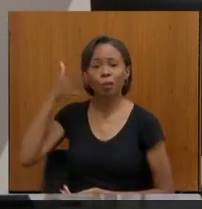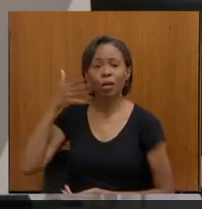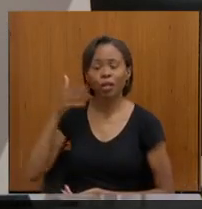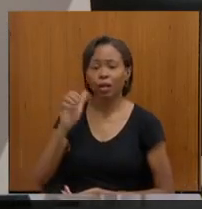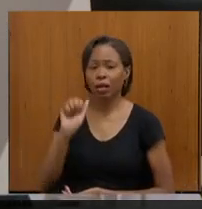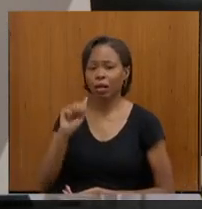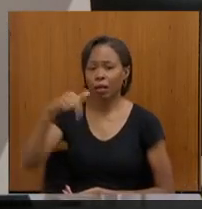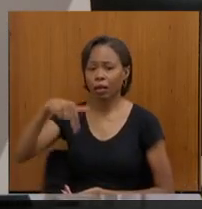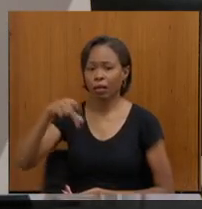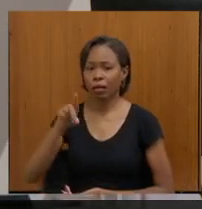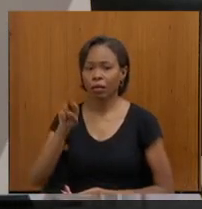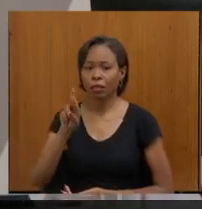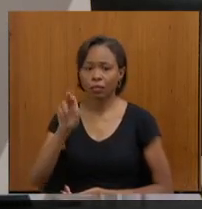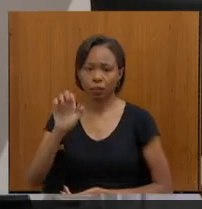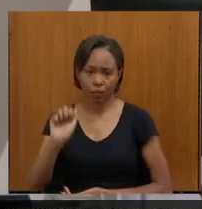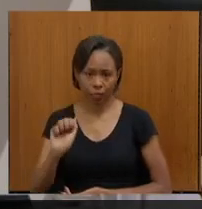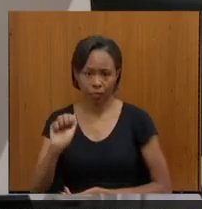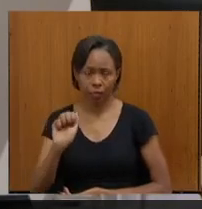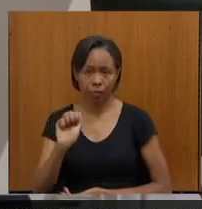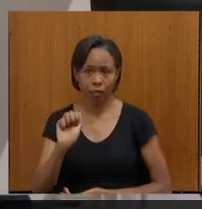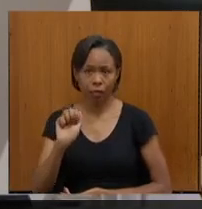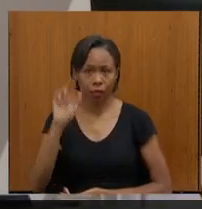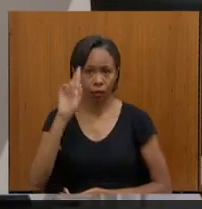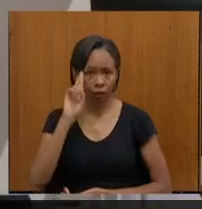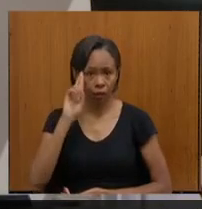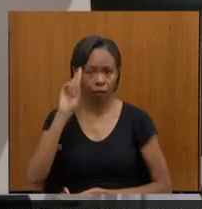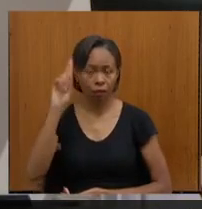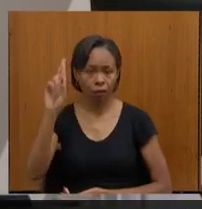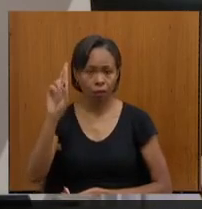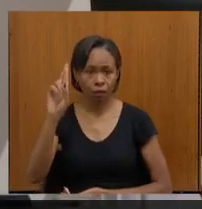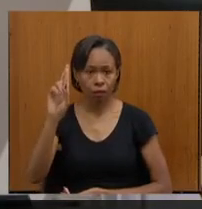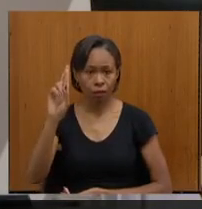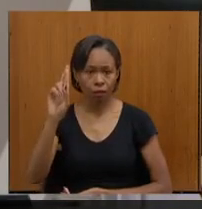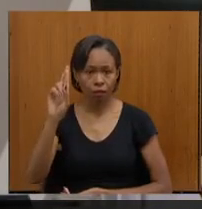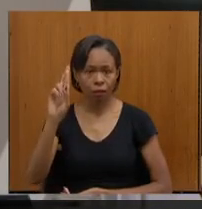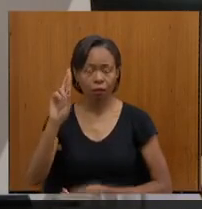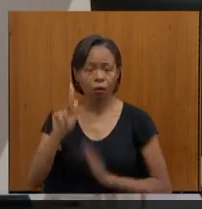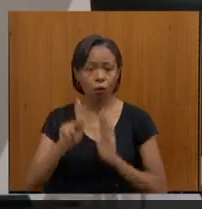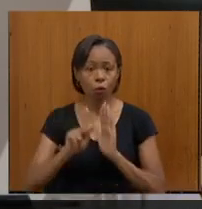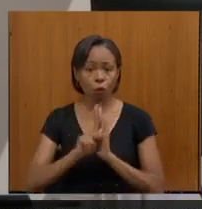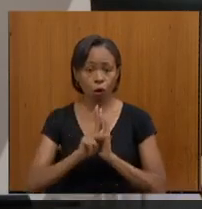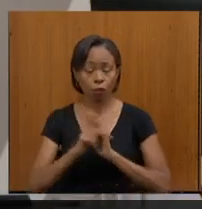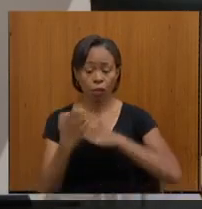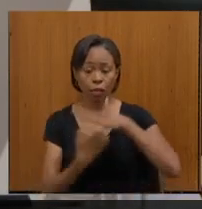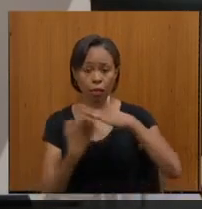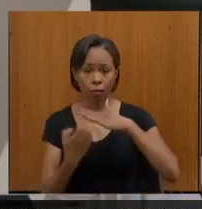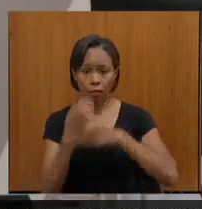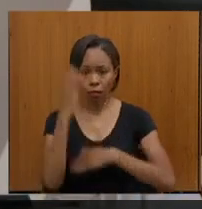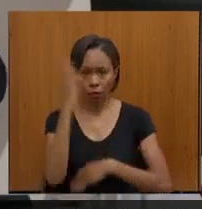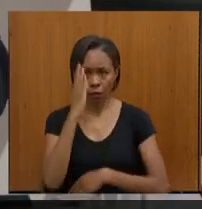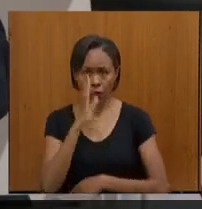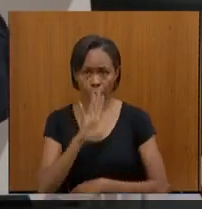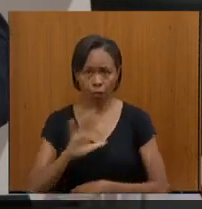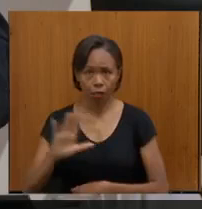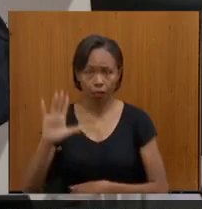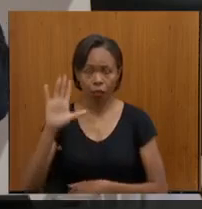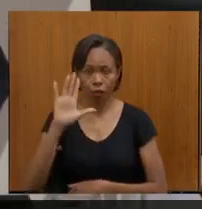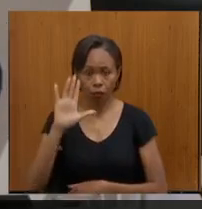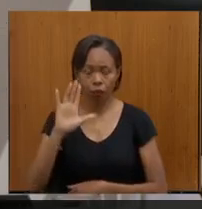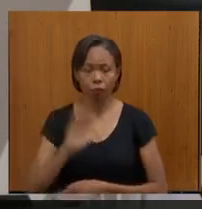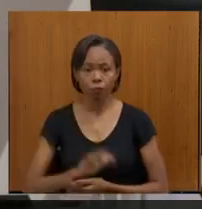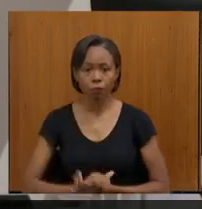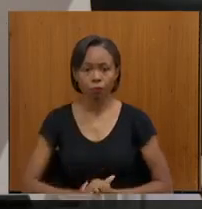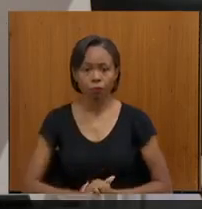Andrés felder diretor da Siemens Energy Brasil unidade de negócios da Siemens Energy